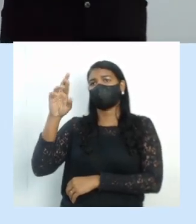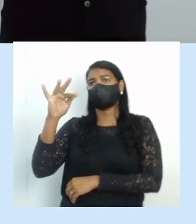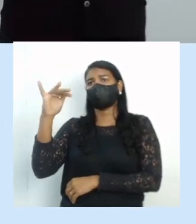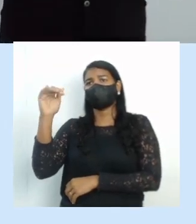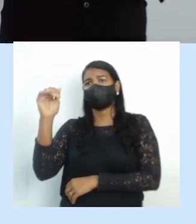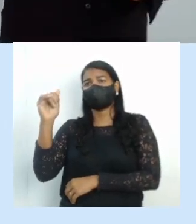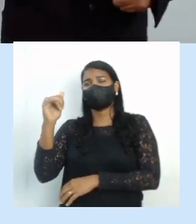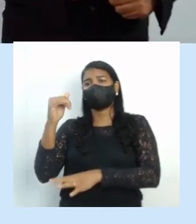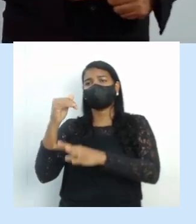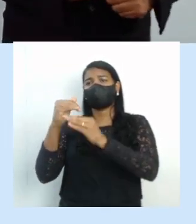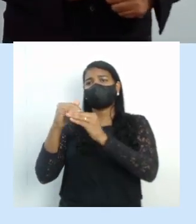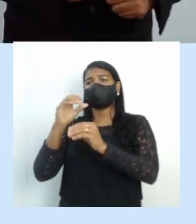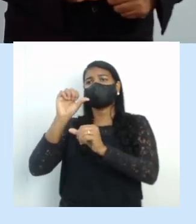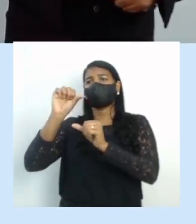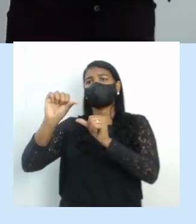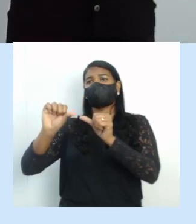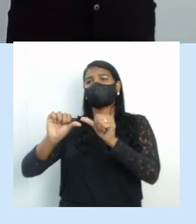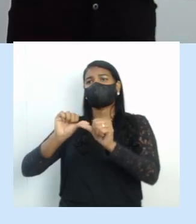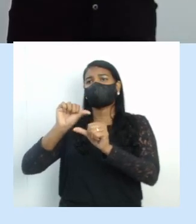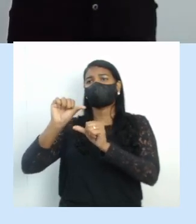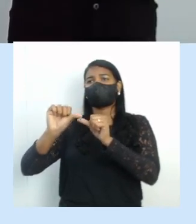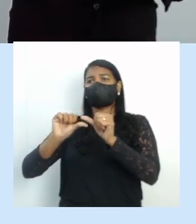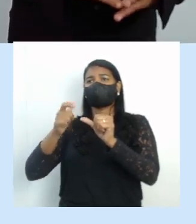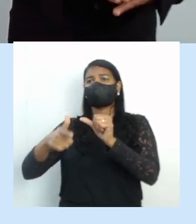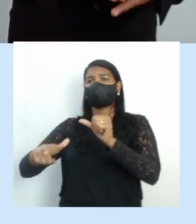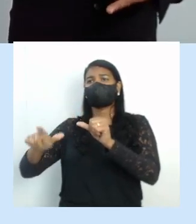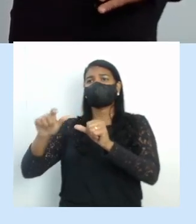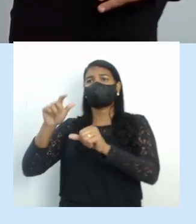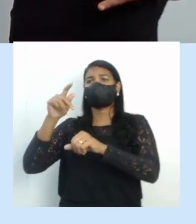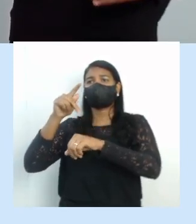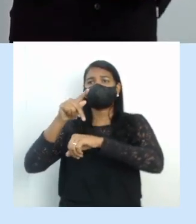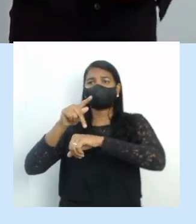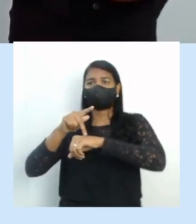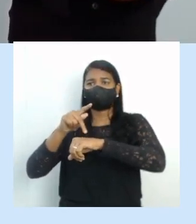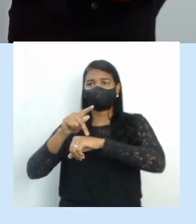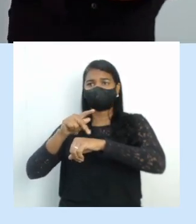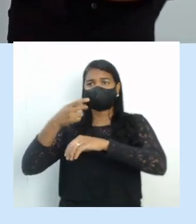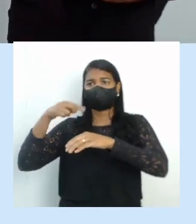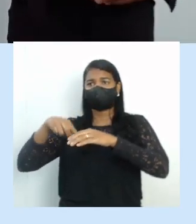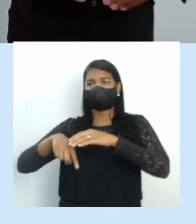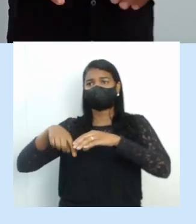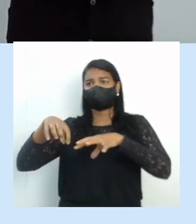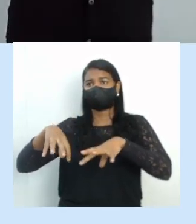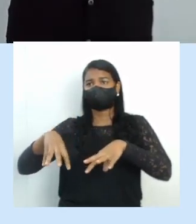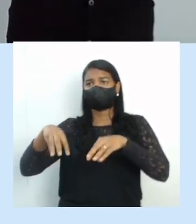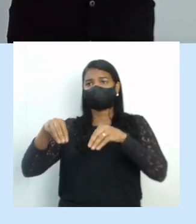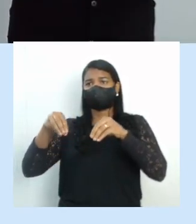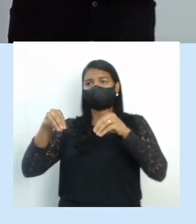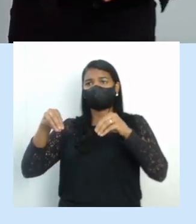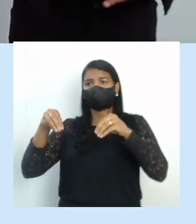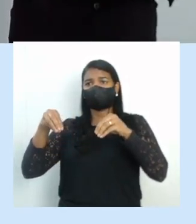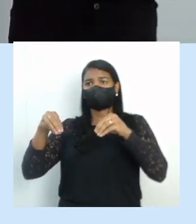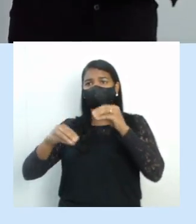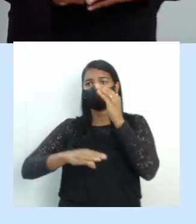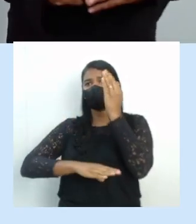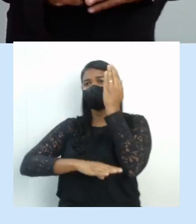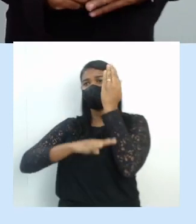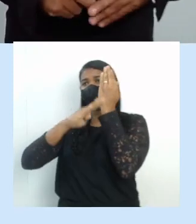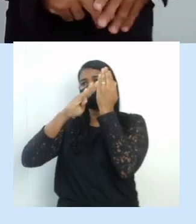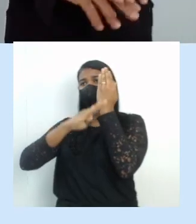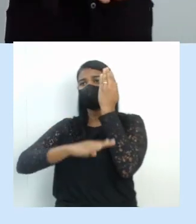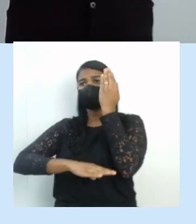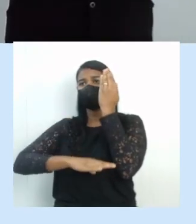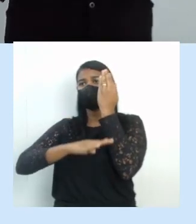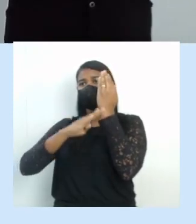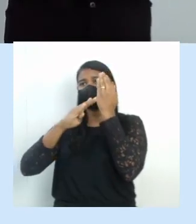das transformações de outras rochas no interior da Terra, sobre uma alta temperatura e pressão,